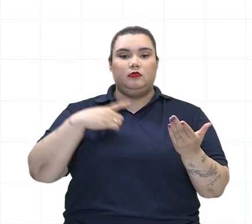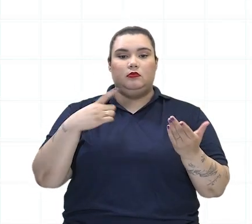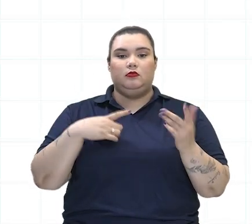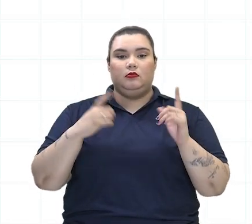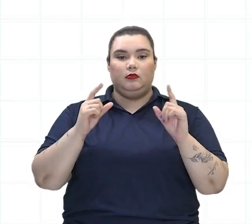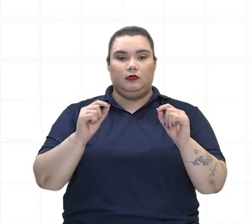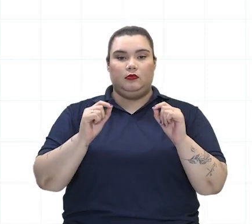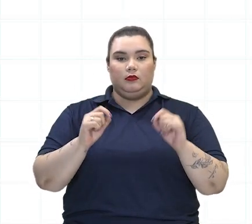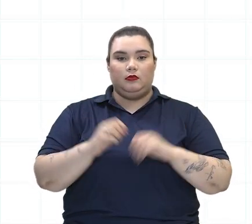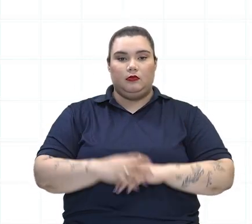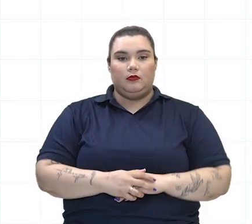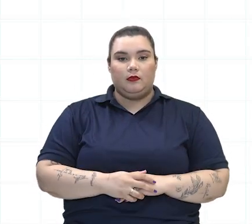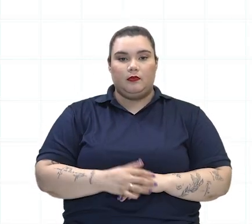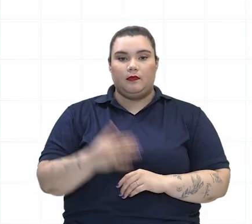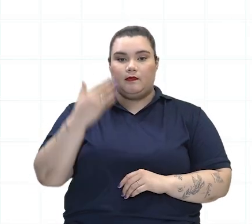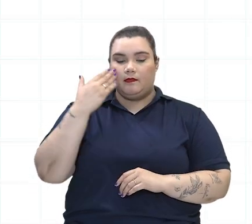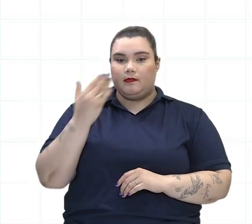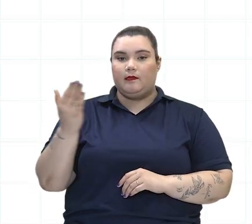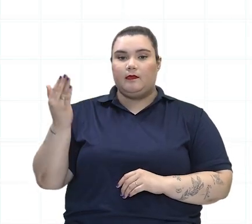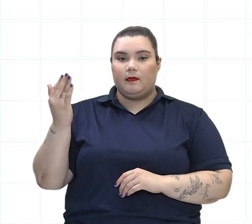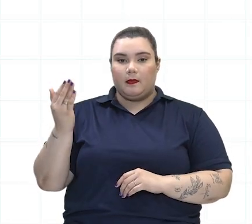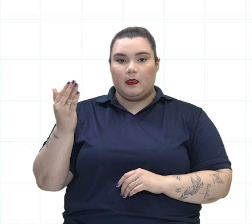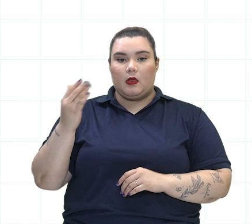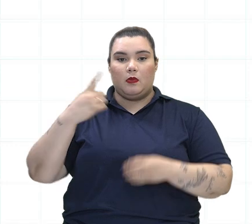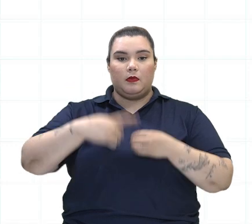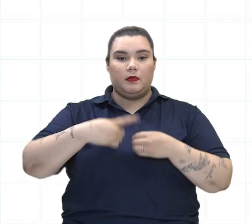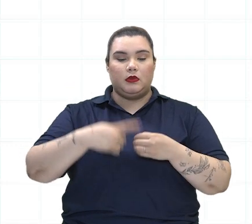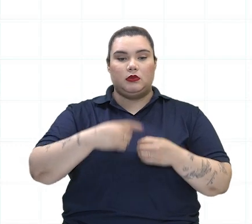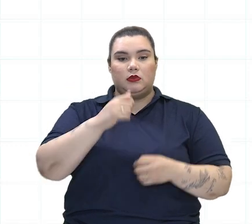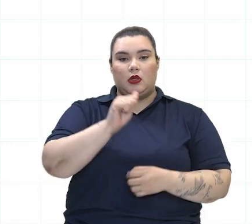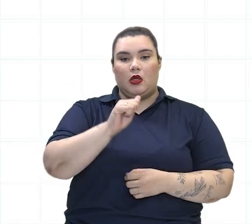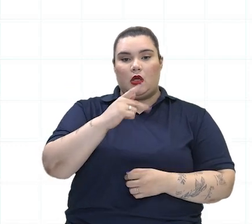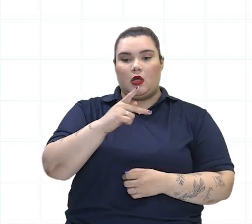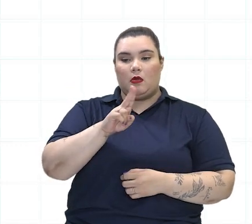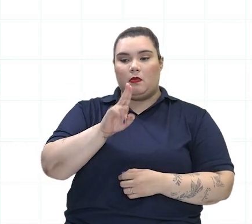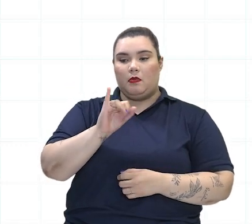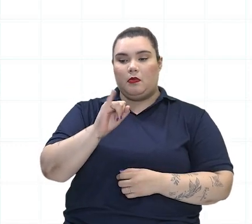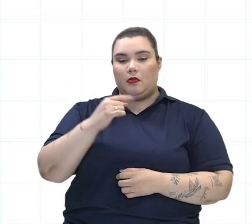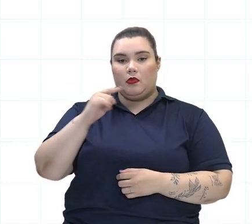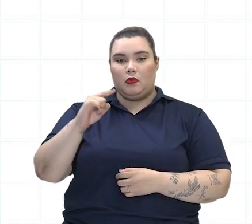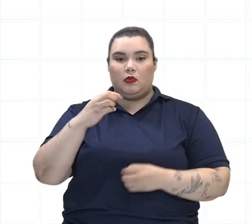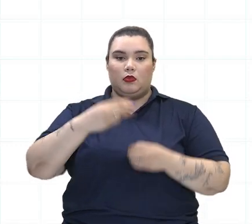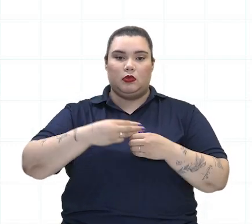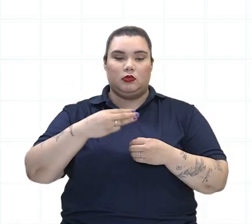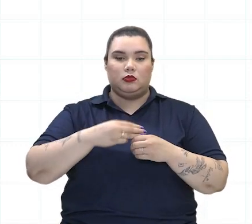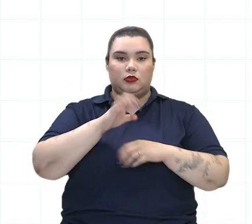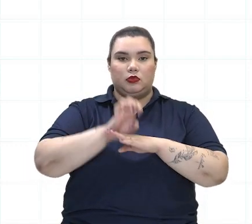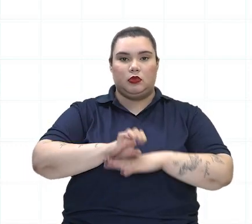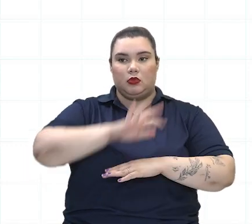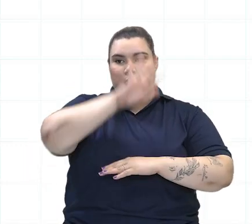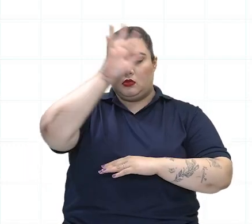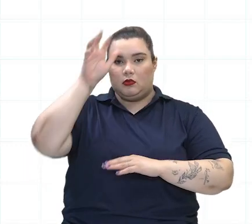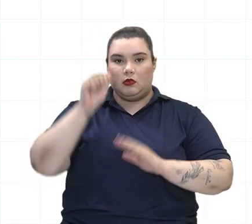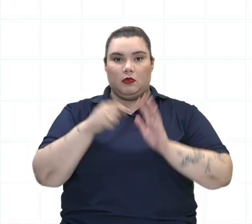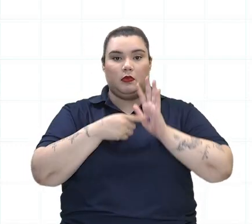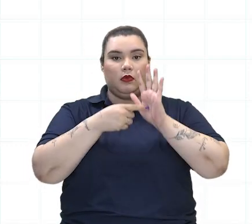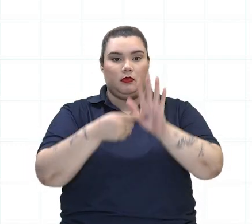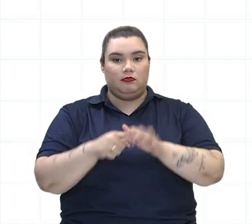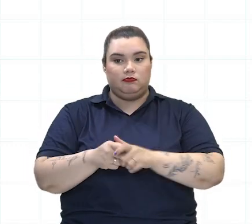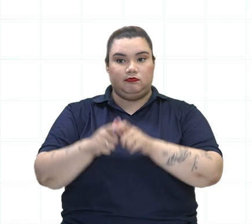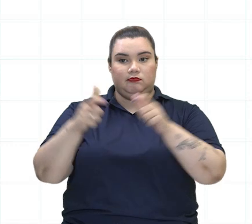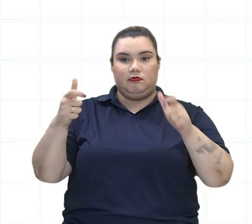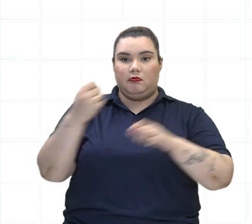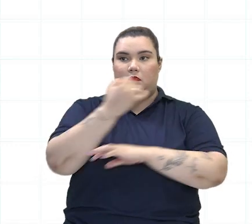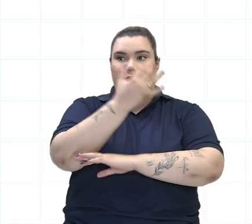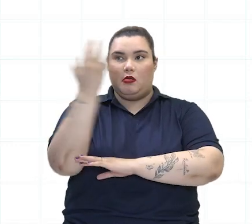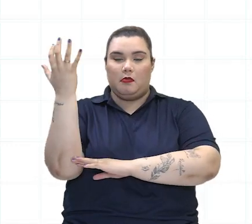aqui aparecendo, pronto, agora foi. Apuí, como um dos municípios do estado do Amazonas que apresenta um grande desmatamento, de